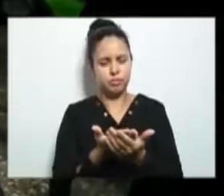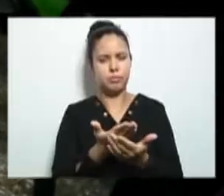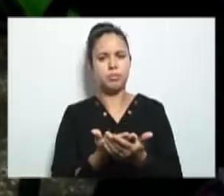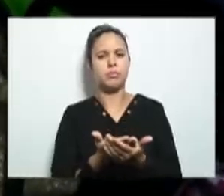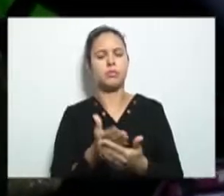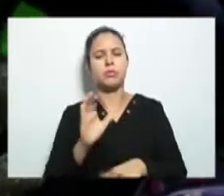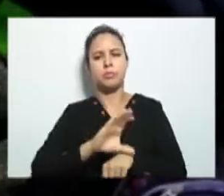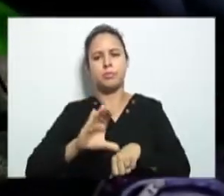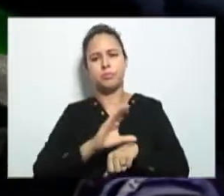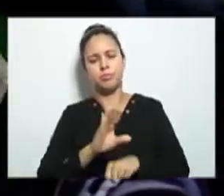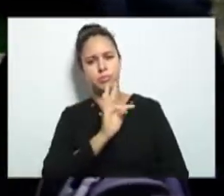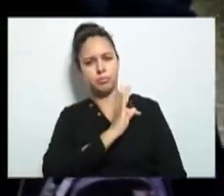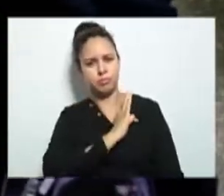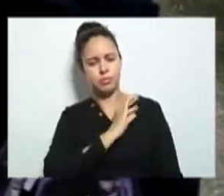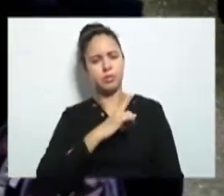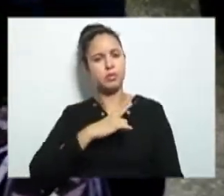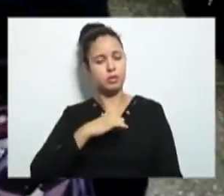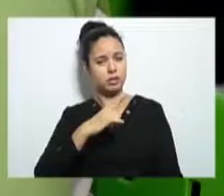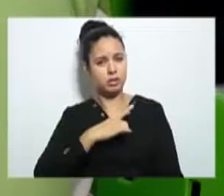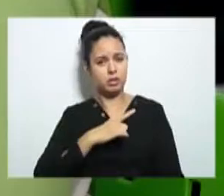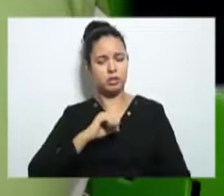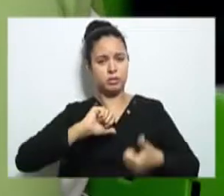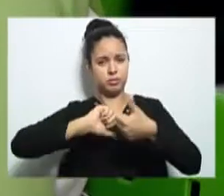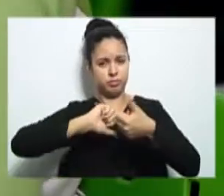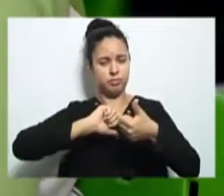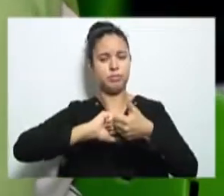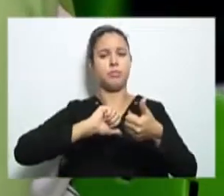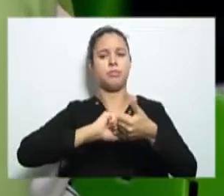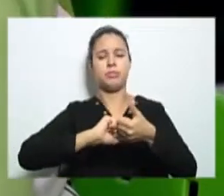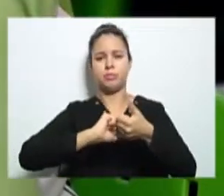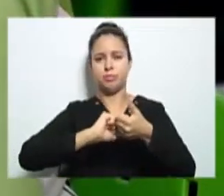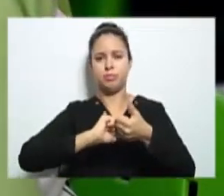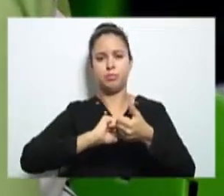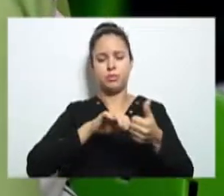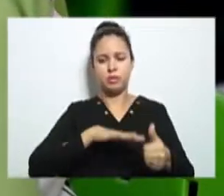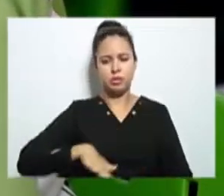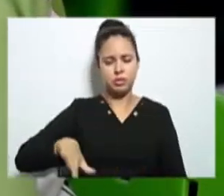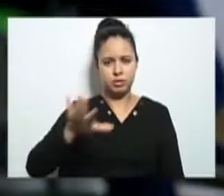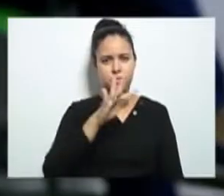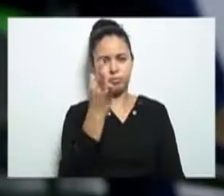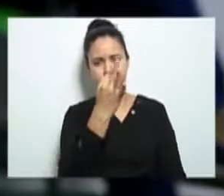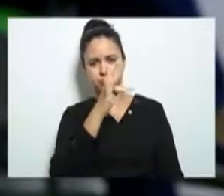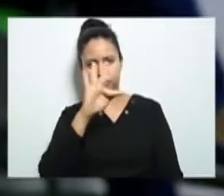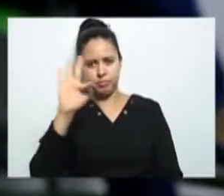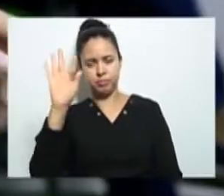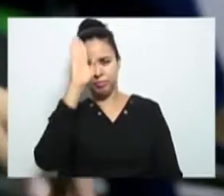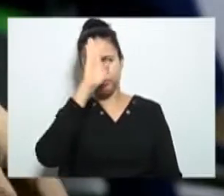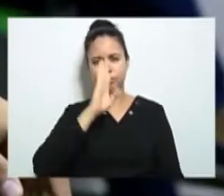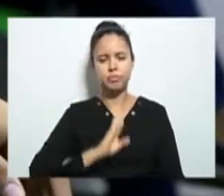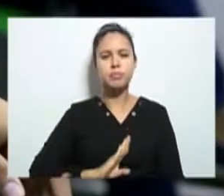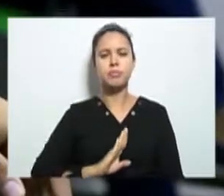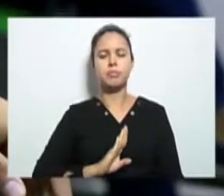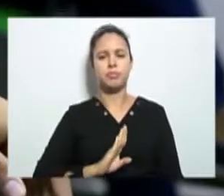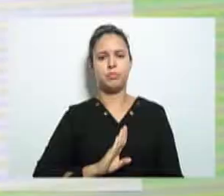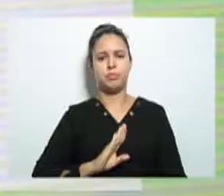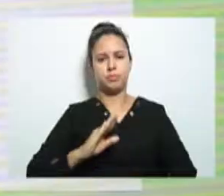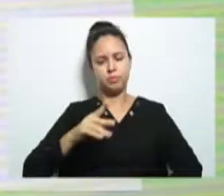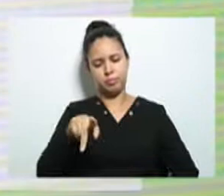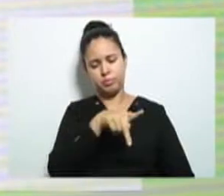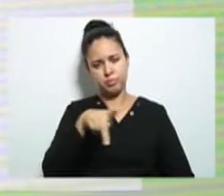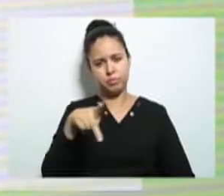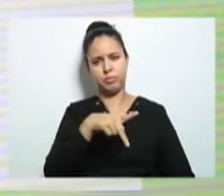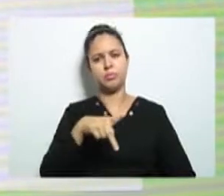do IFRO tem a qualidade da rede federal pública, gratuita e com professores especializados. O